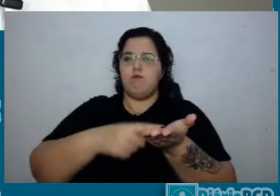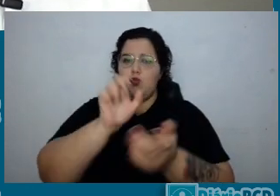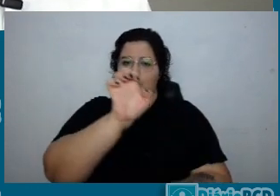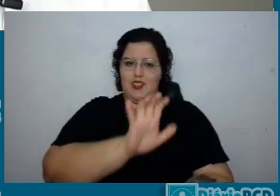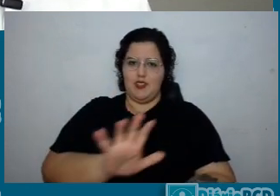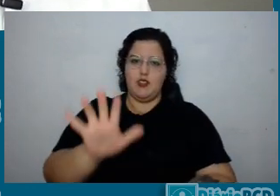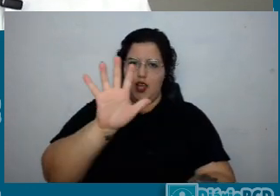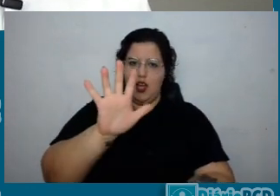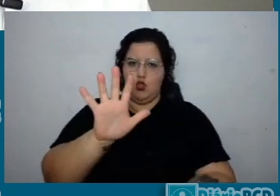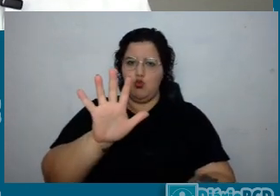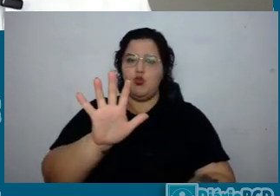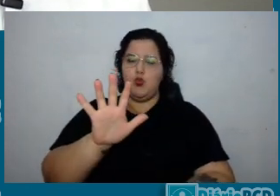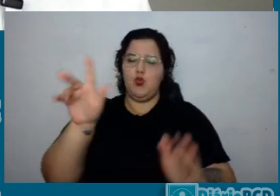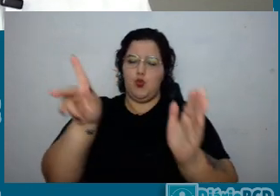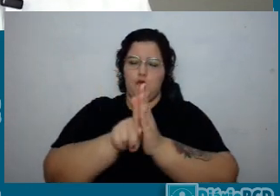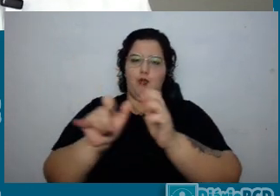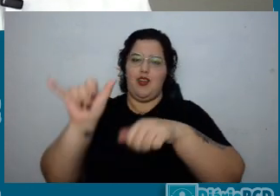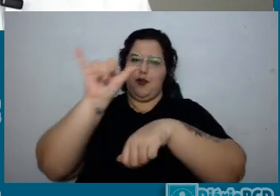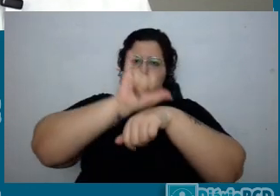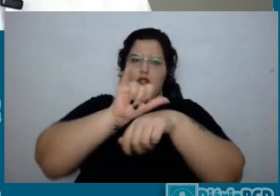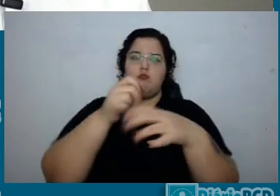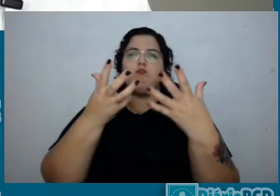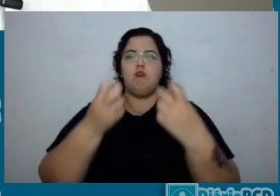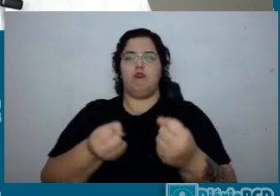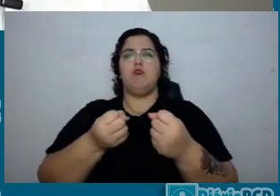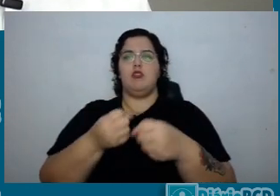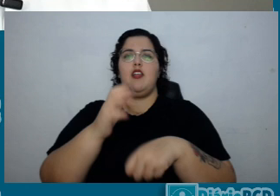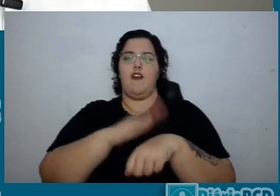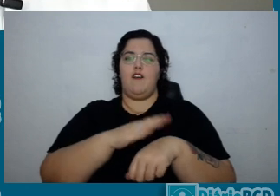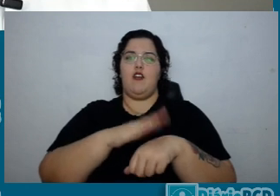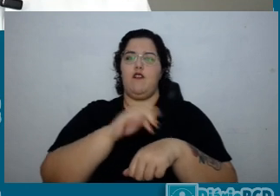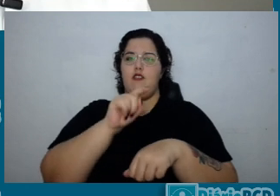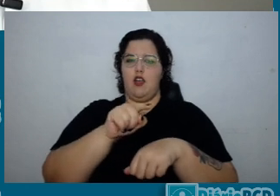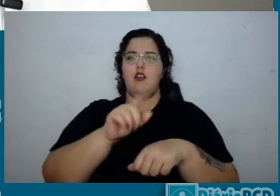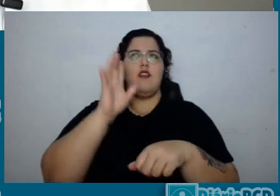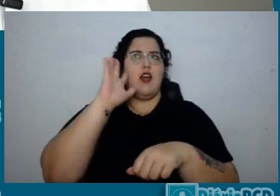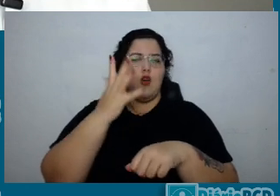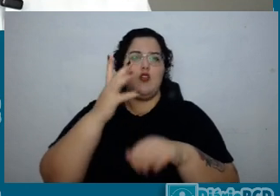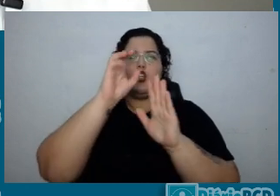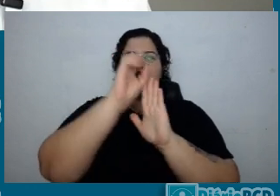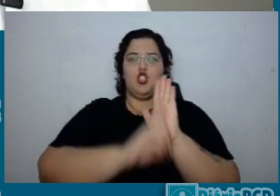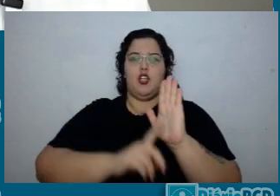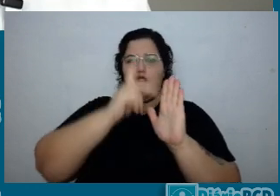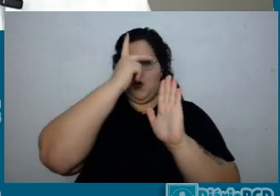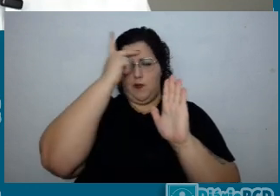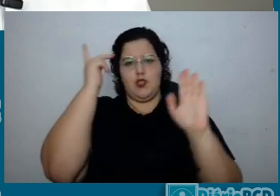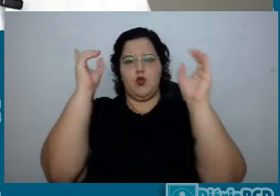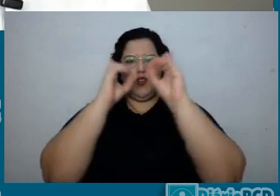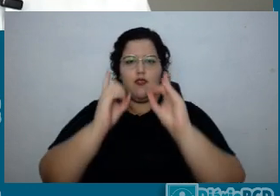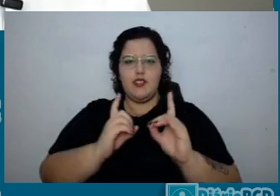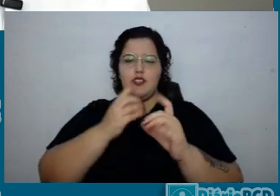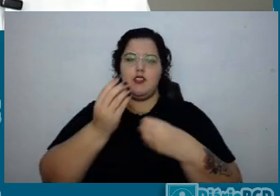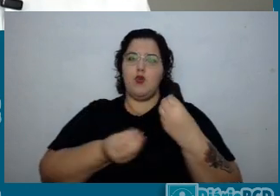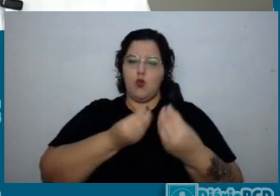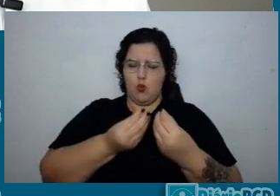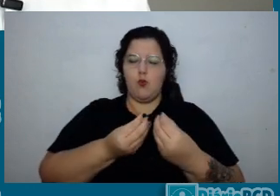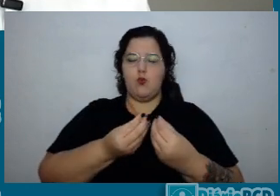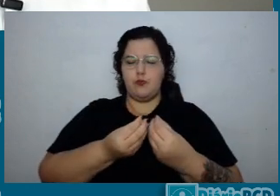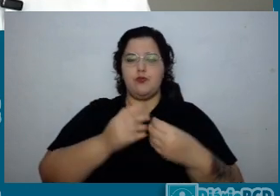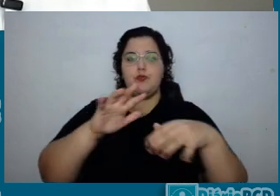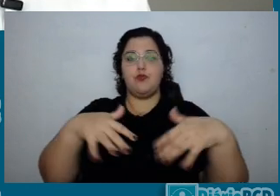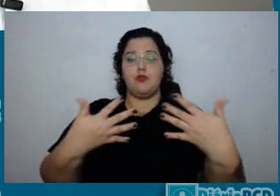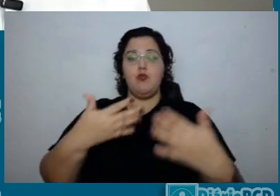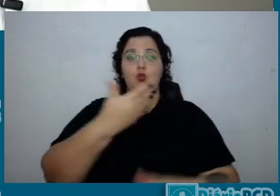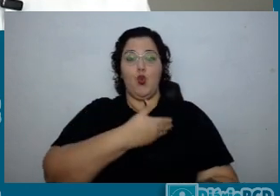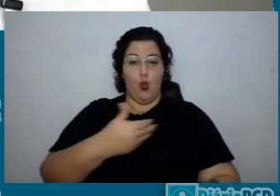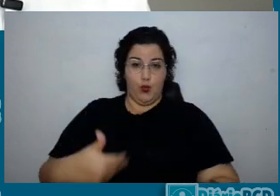compromisso dos governos estaduais em ter um locus institucional para tratar da promoção dos direitos da pessoa com deficiência. Então,